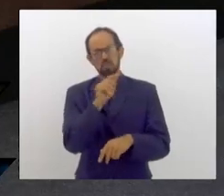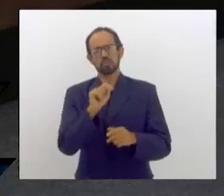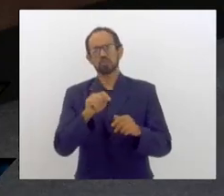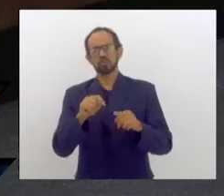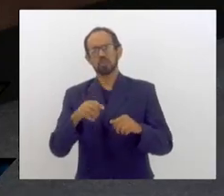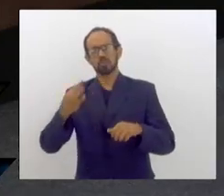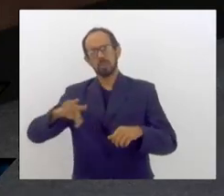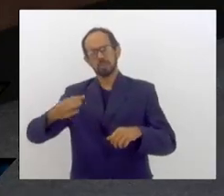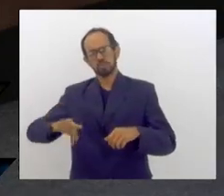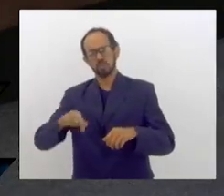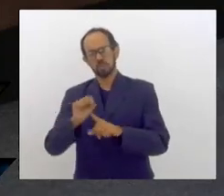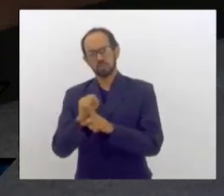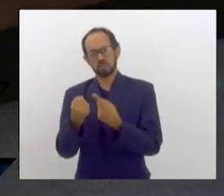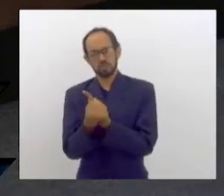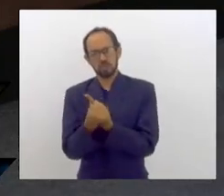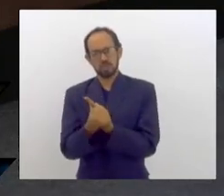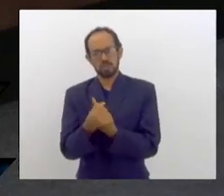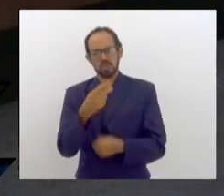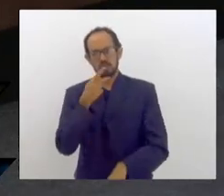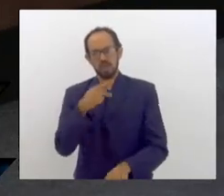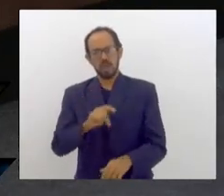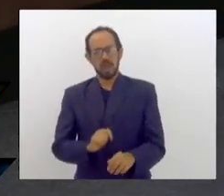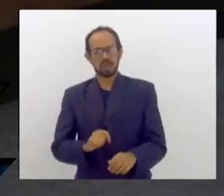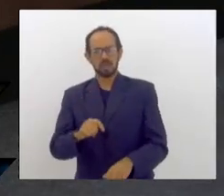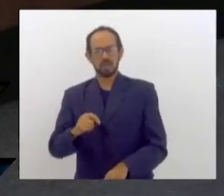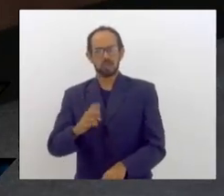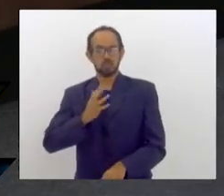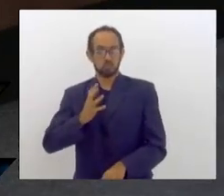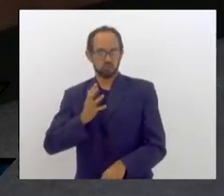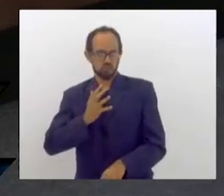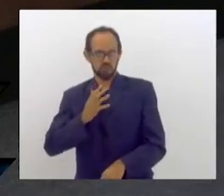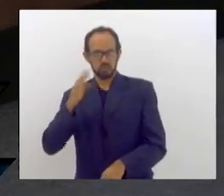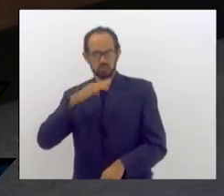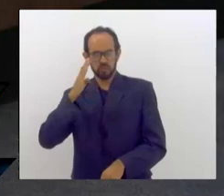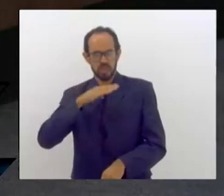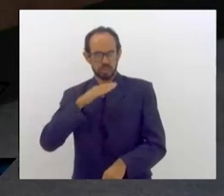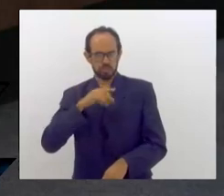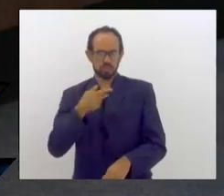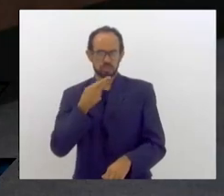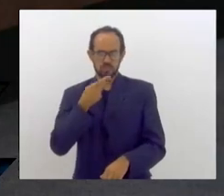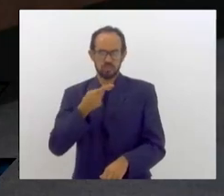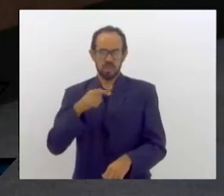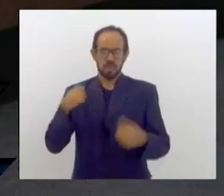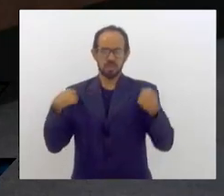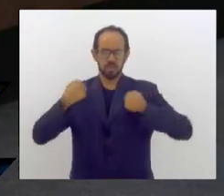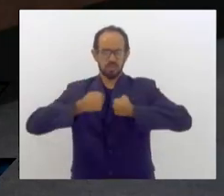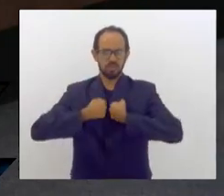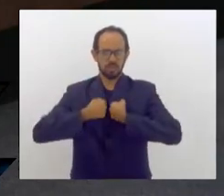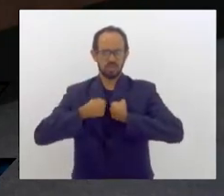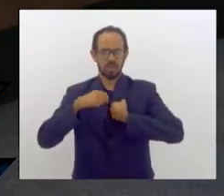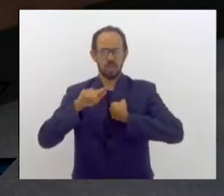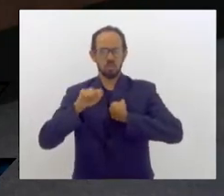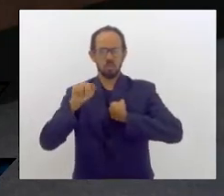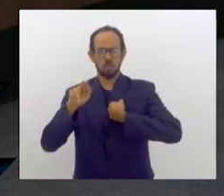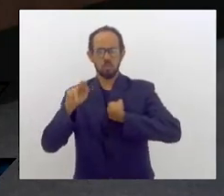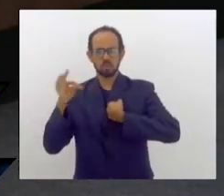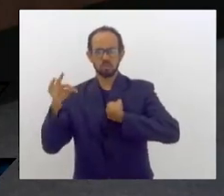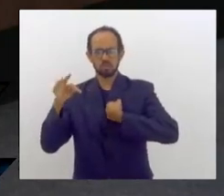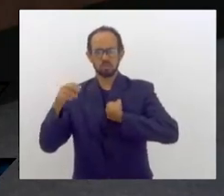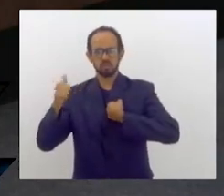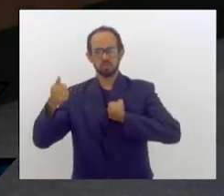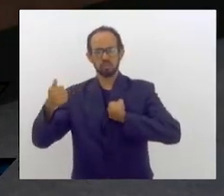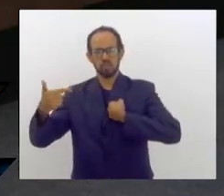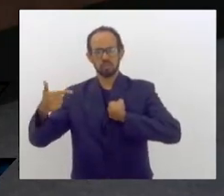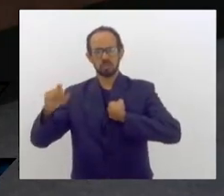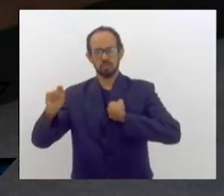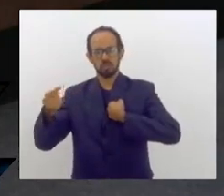nossa sociedade, como a burguesia fede e aparece depois com um casaco da Gucci de 12 mil reais. É um afronto também para o meu eleitor, para o